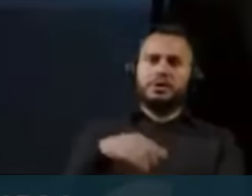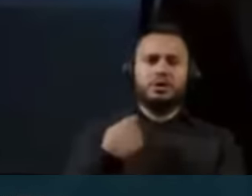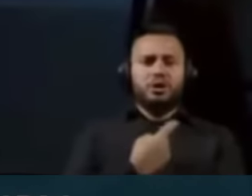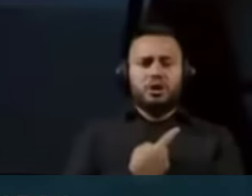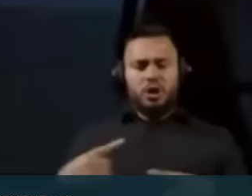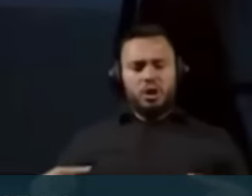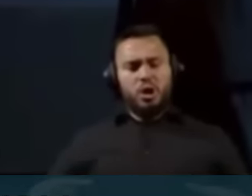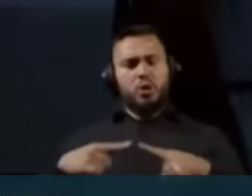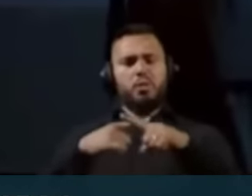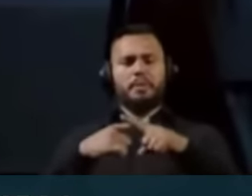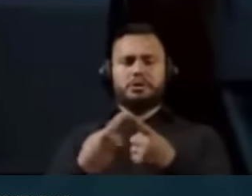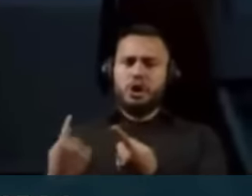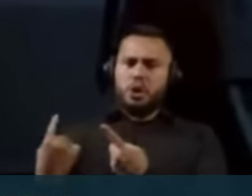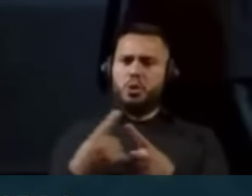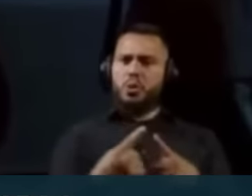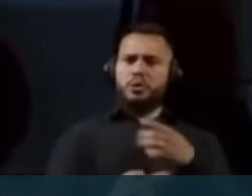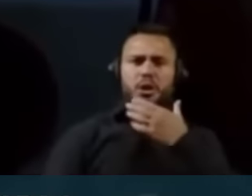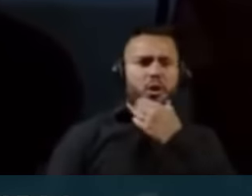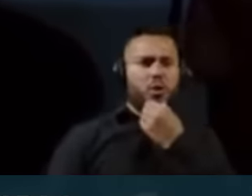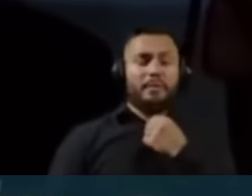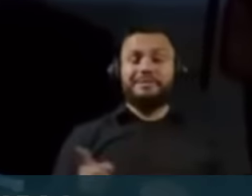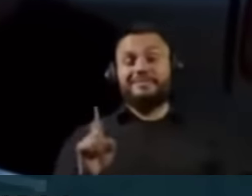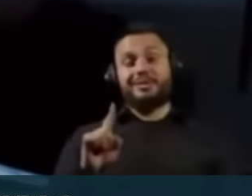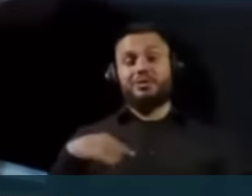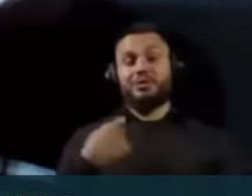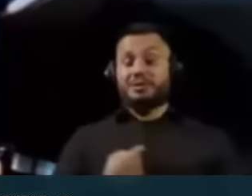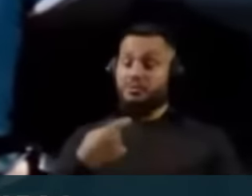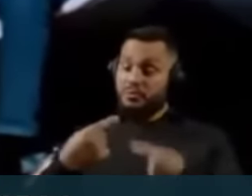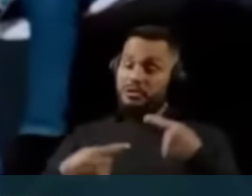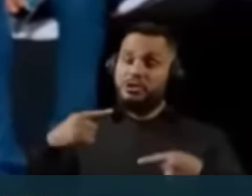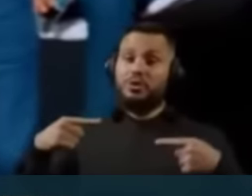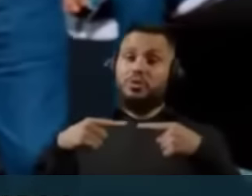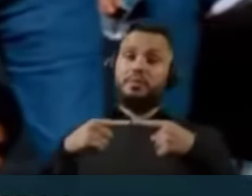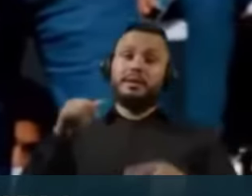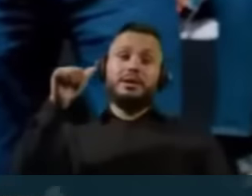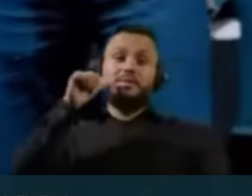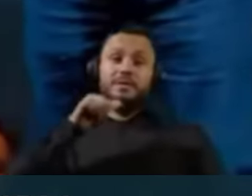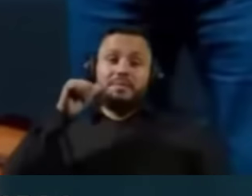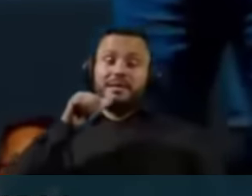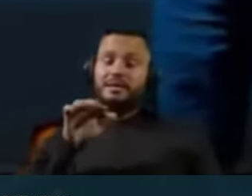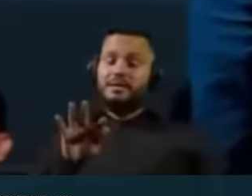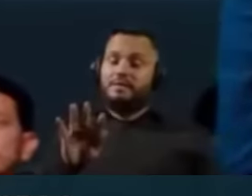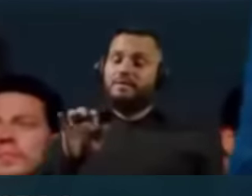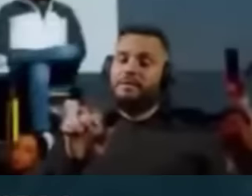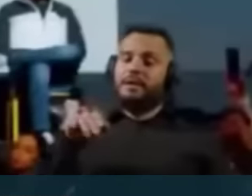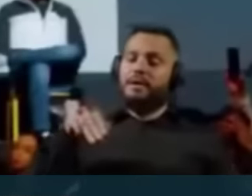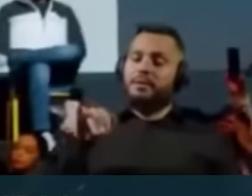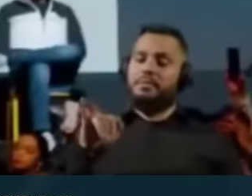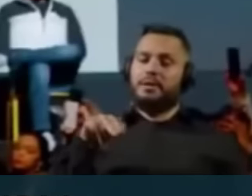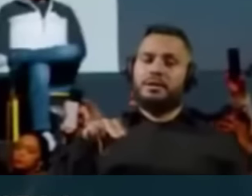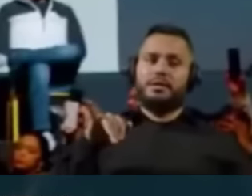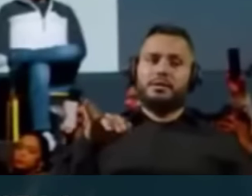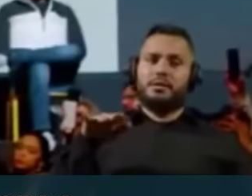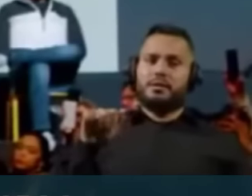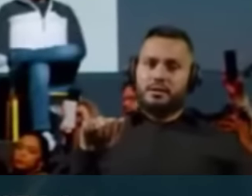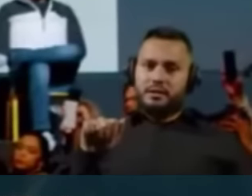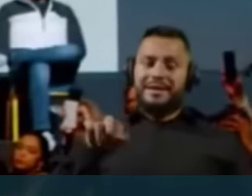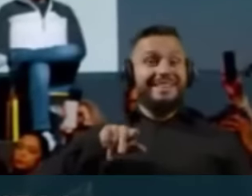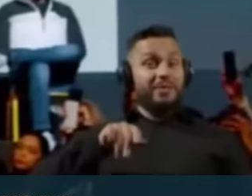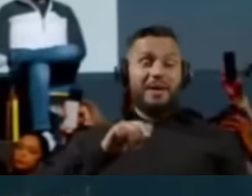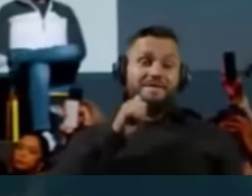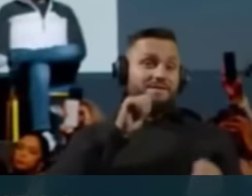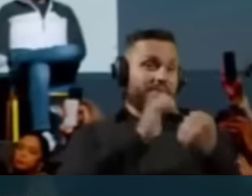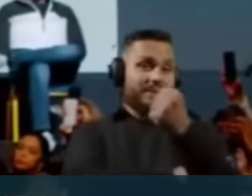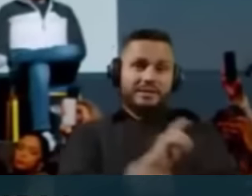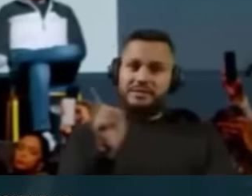A nossa política, ela é feminina. Ela não é feminista. É diferente. Nós